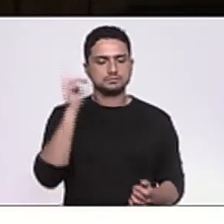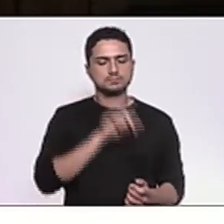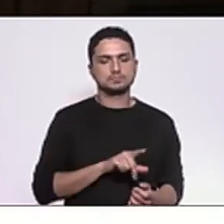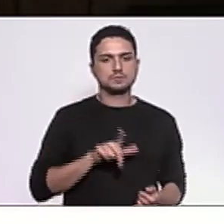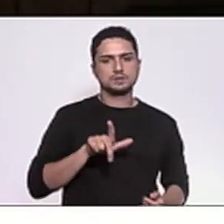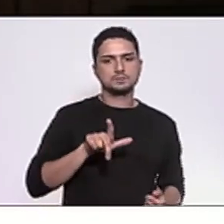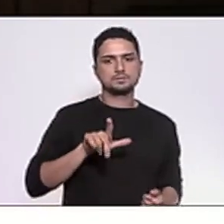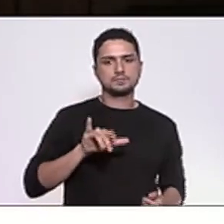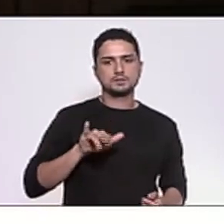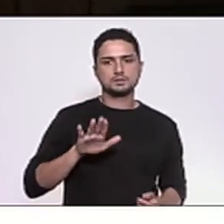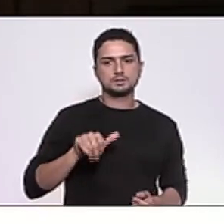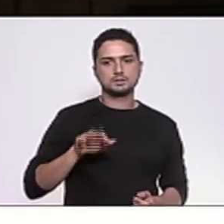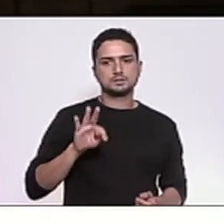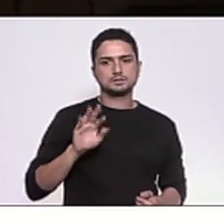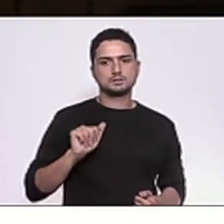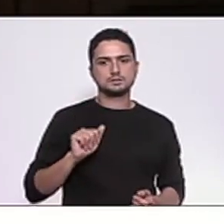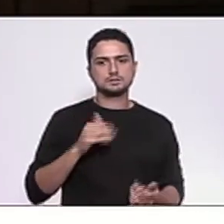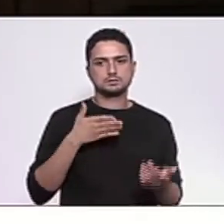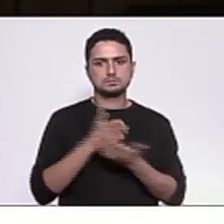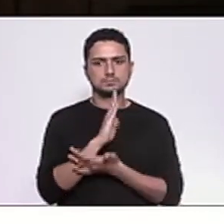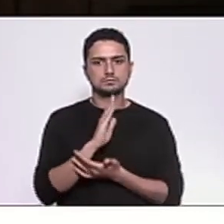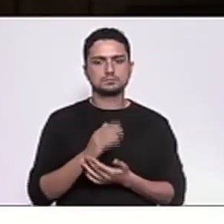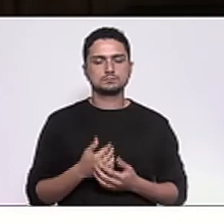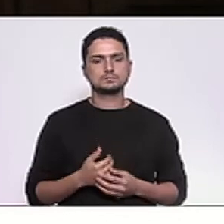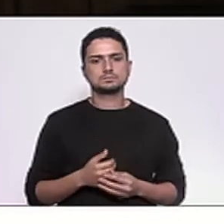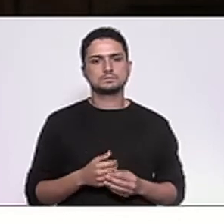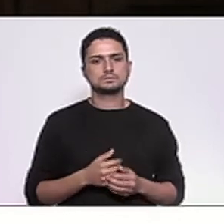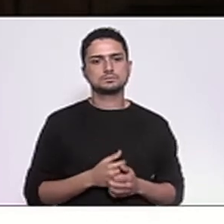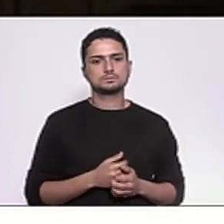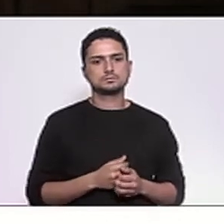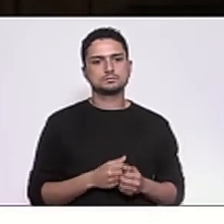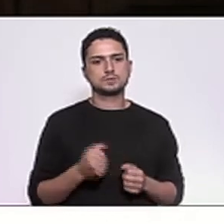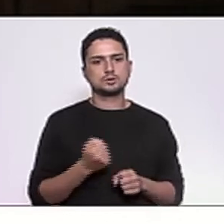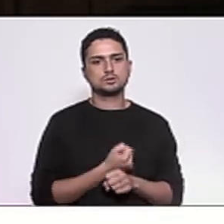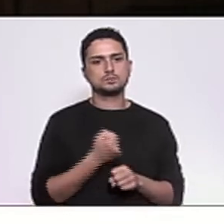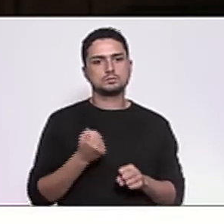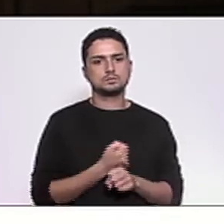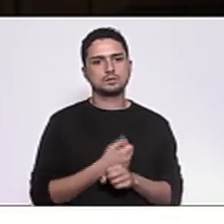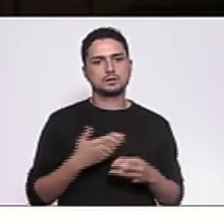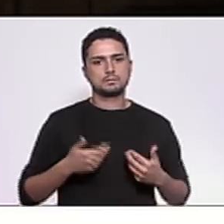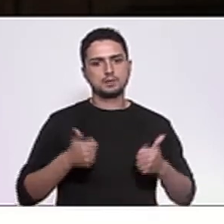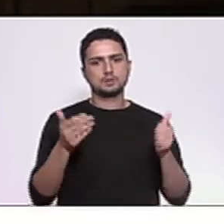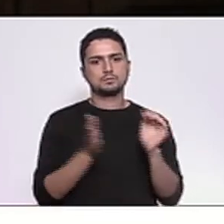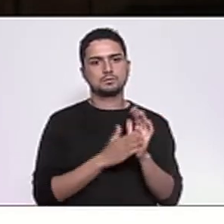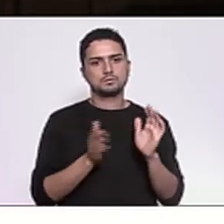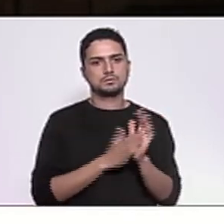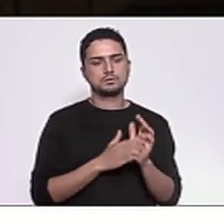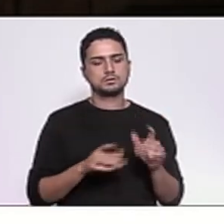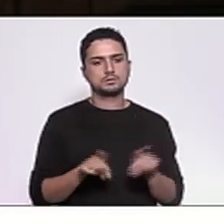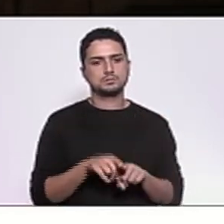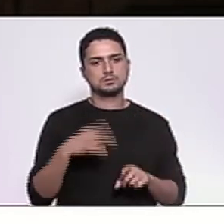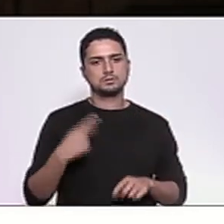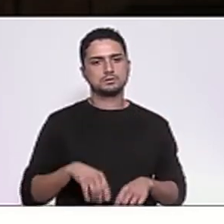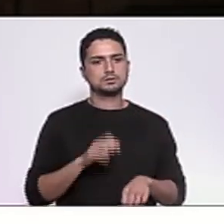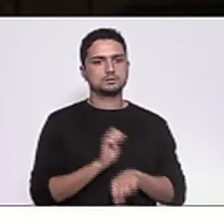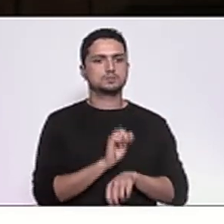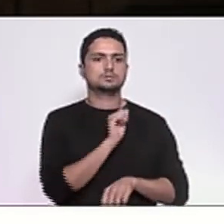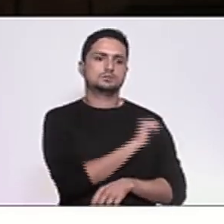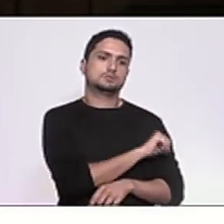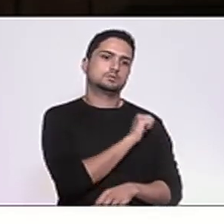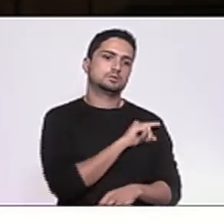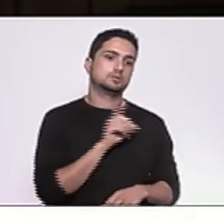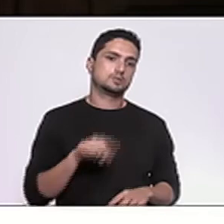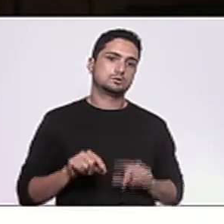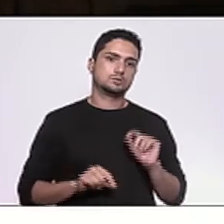licitaria a obra. E a melhor proposta para o estado